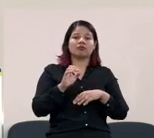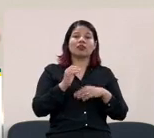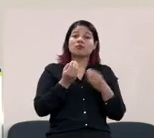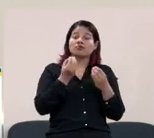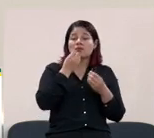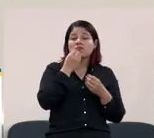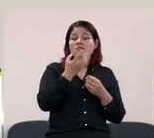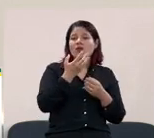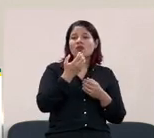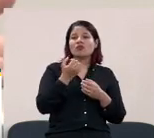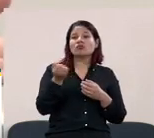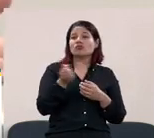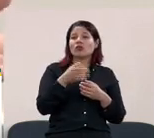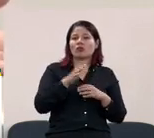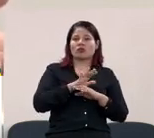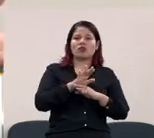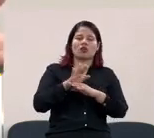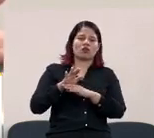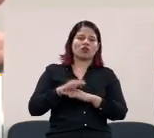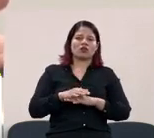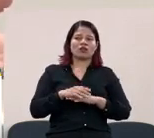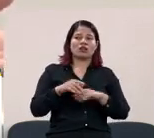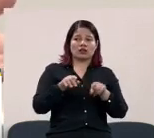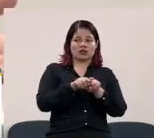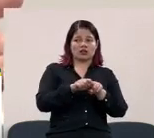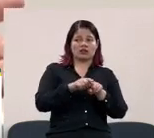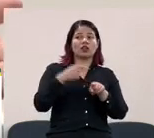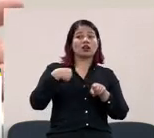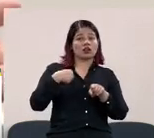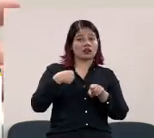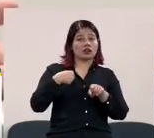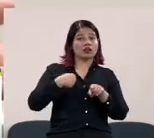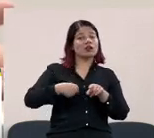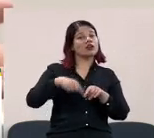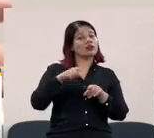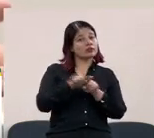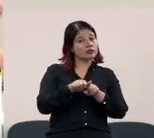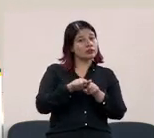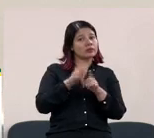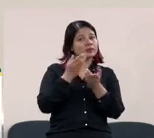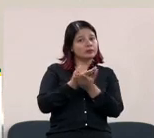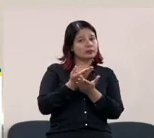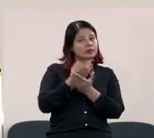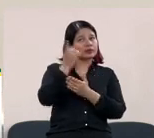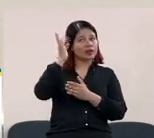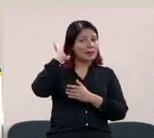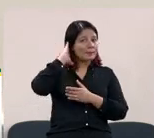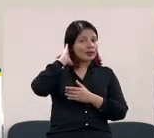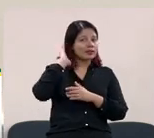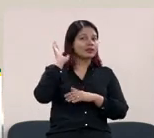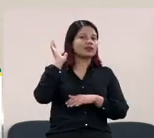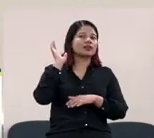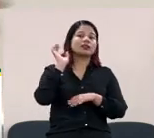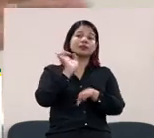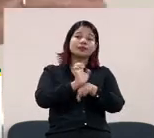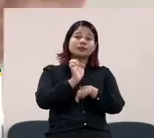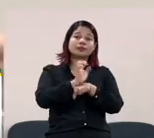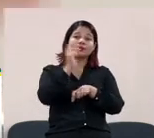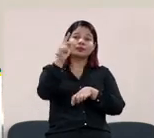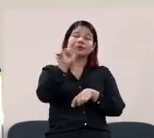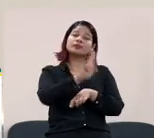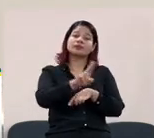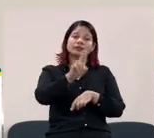para a UEAP. Dizer também que eu sou formado na Estadual do Pará. E a gente conversava ainda há pouco sobre a proposta